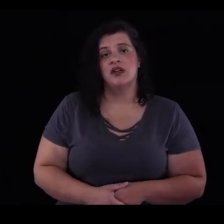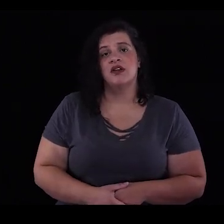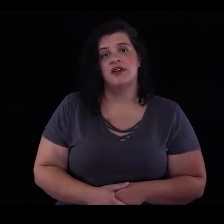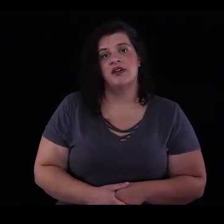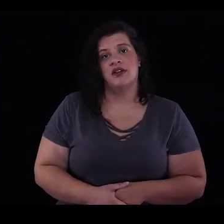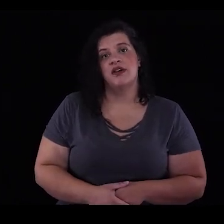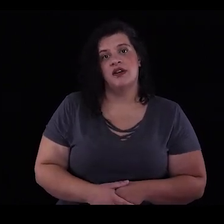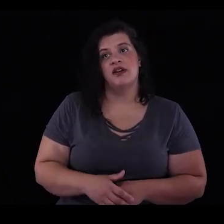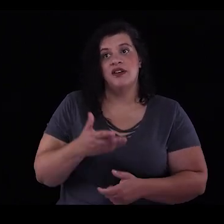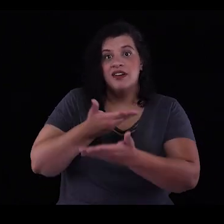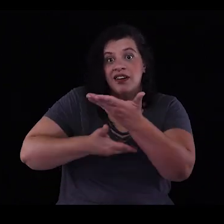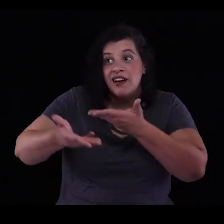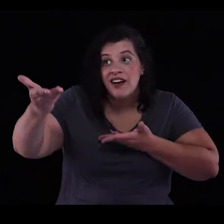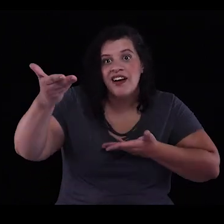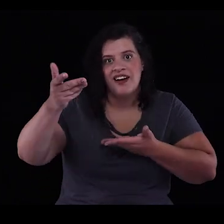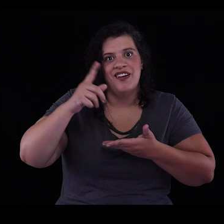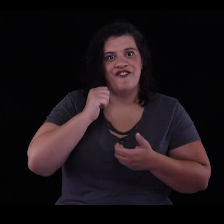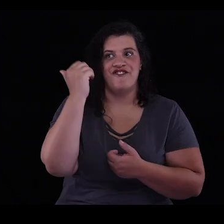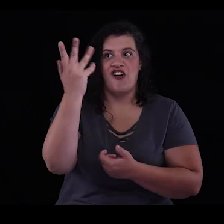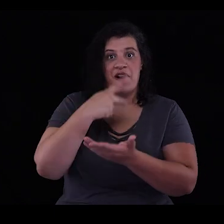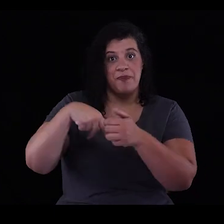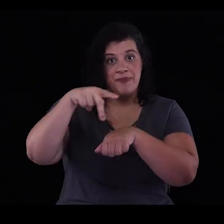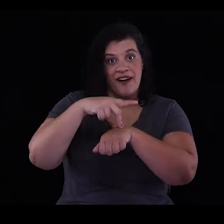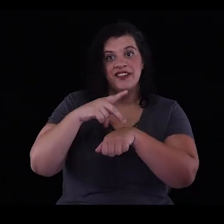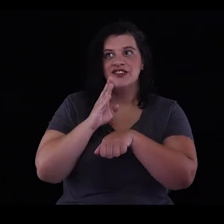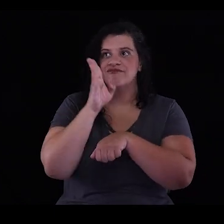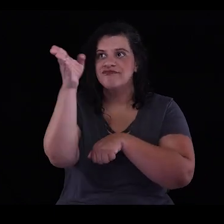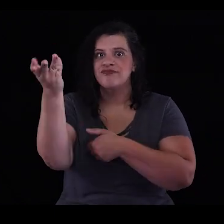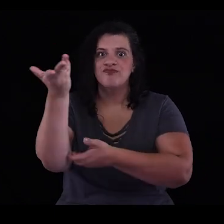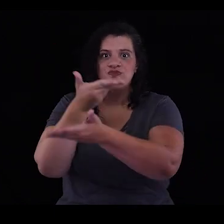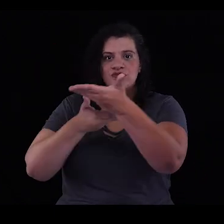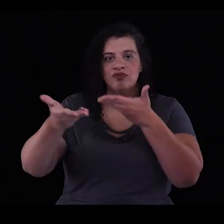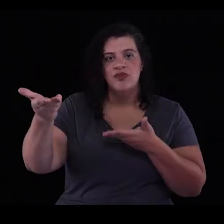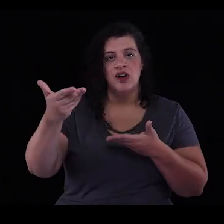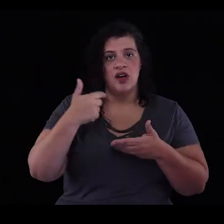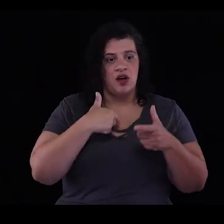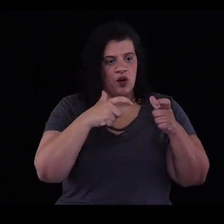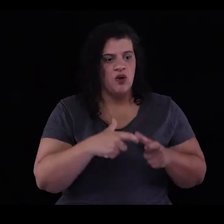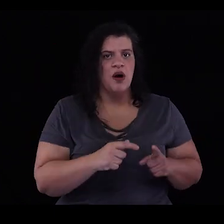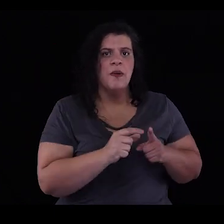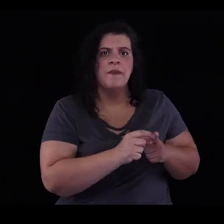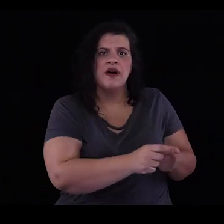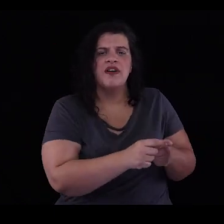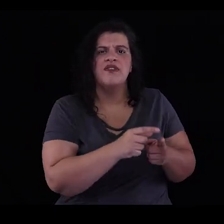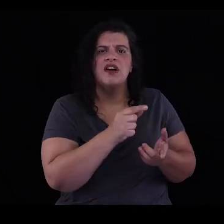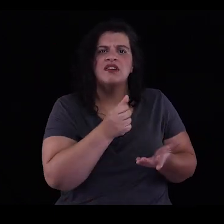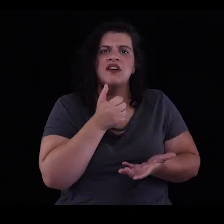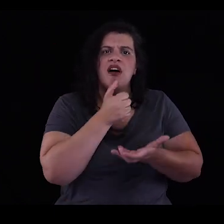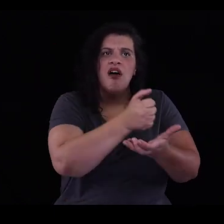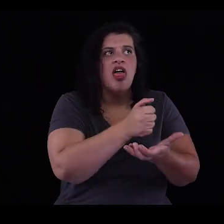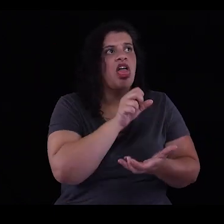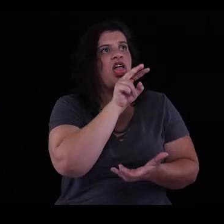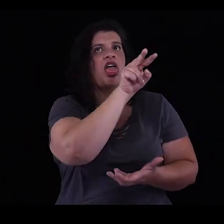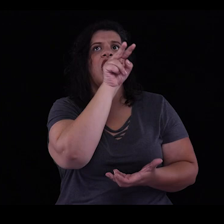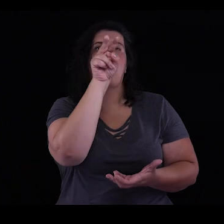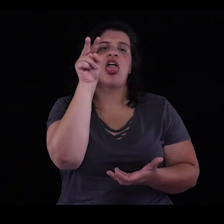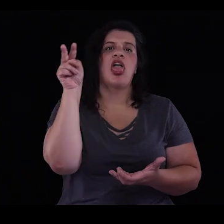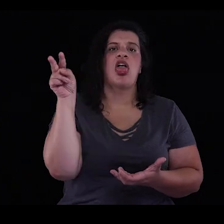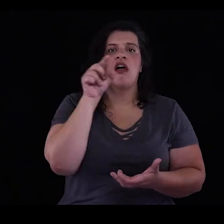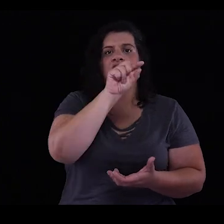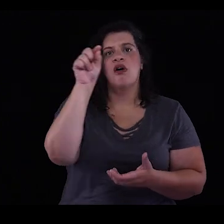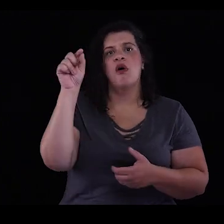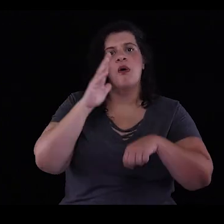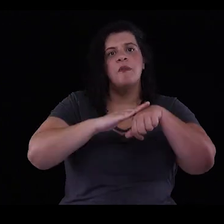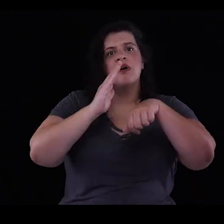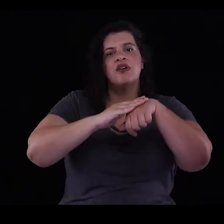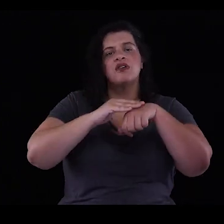intercâmbio é interlocução, justamente. Então, a gente estava aqui na periferia do capitalismo, sempre se espelhando num tipo